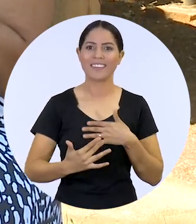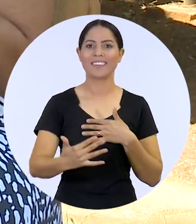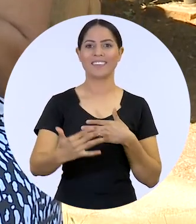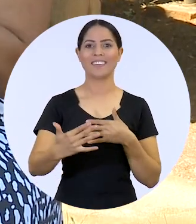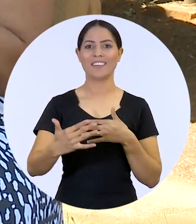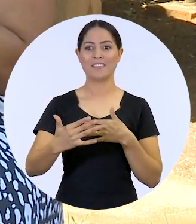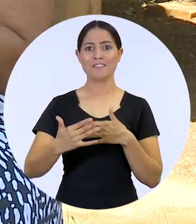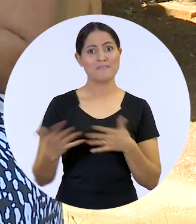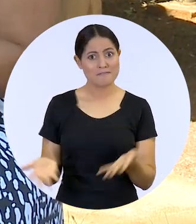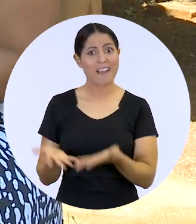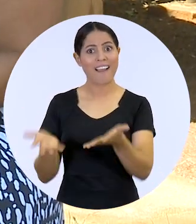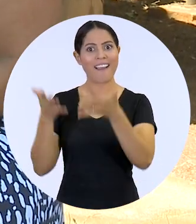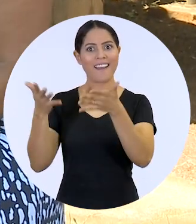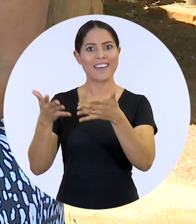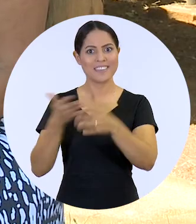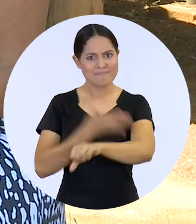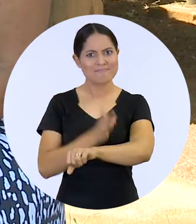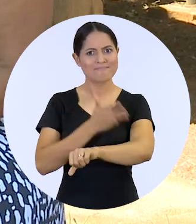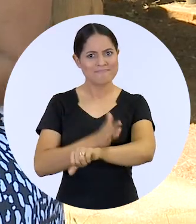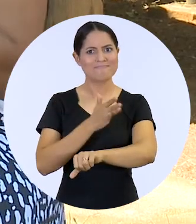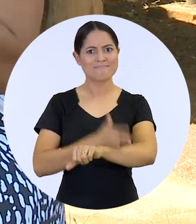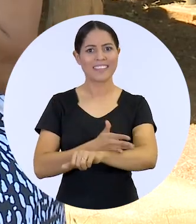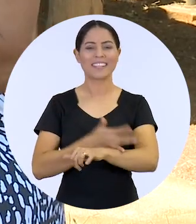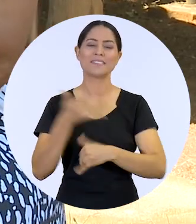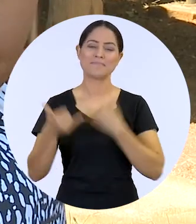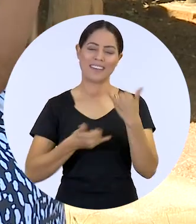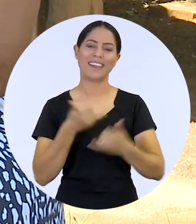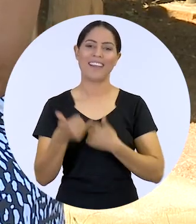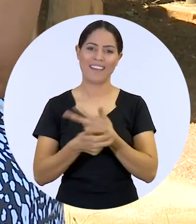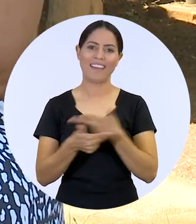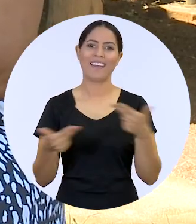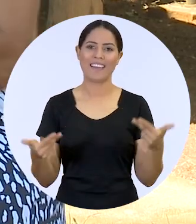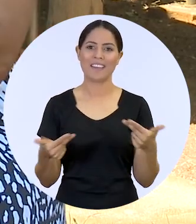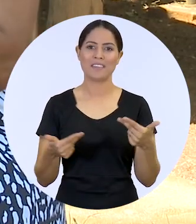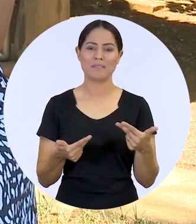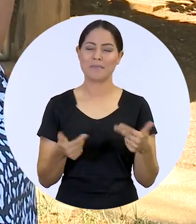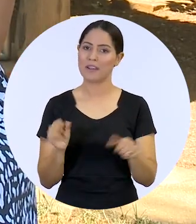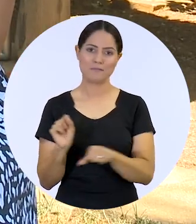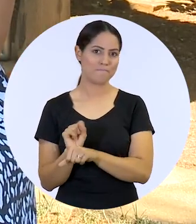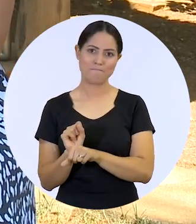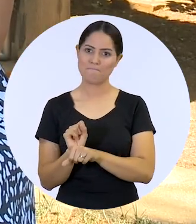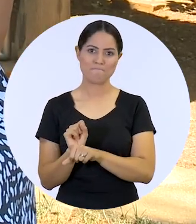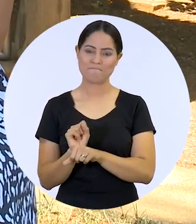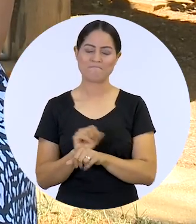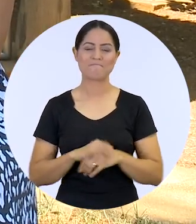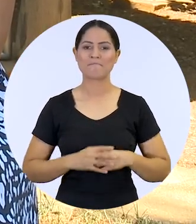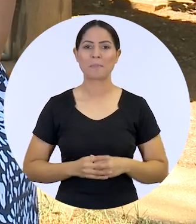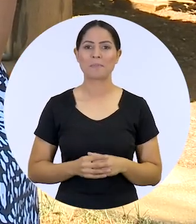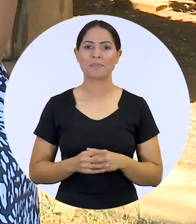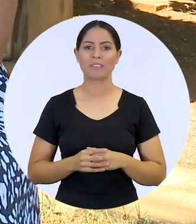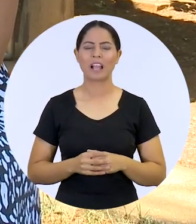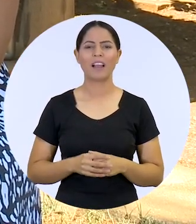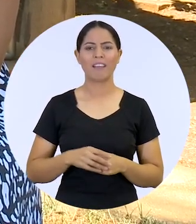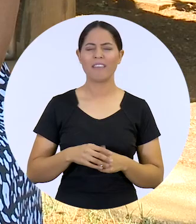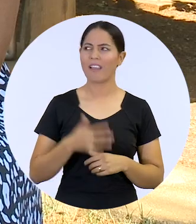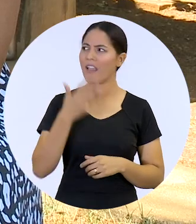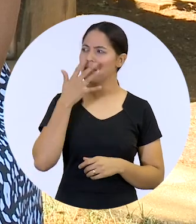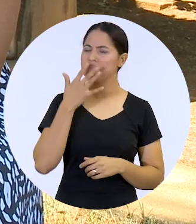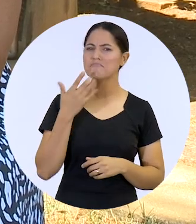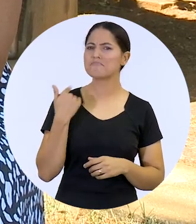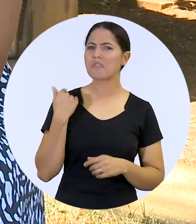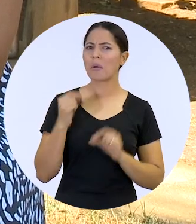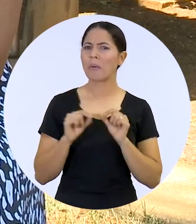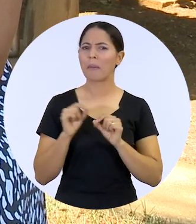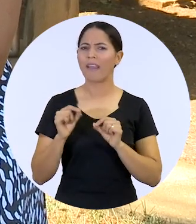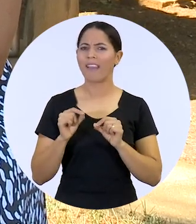Essa questão de gerar uma atividade para que eles possam realmente não ficarem parados. E essa atividade que está acontecendo aqui atrás, qual